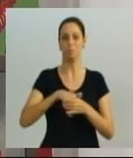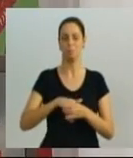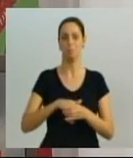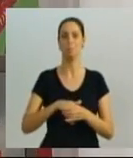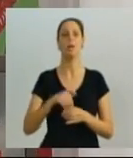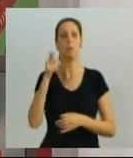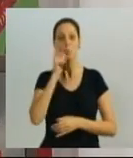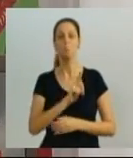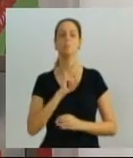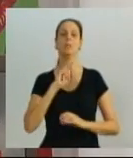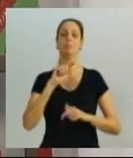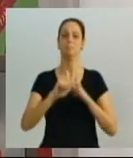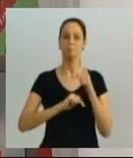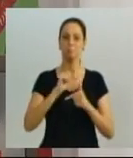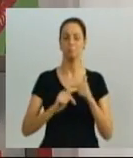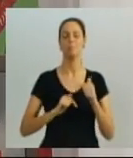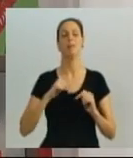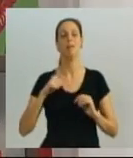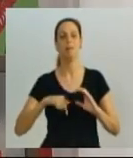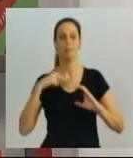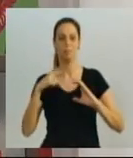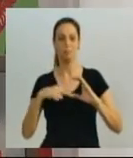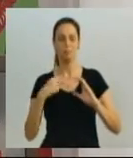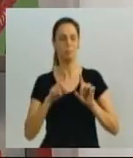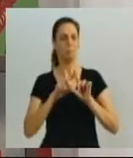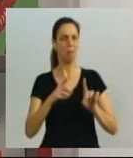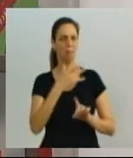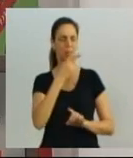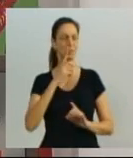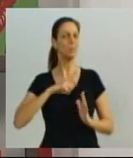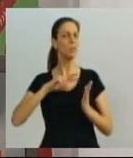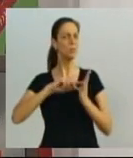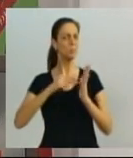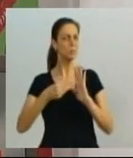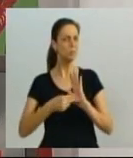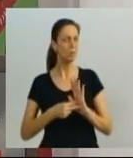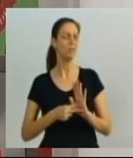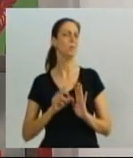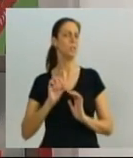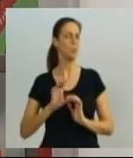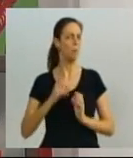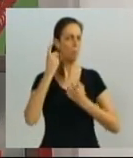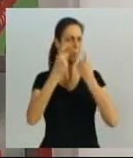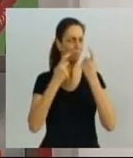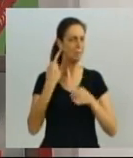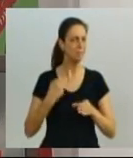Blumenau. Devia ter algum significado além de preocupado com a cidade.